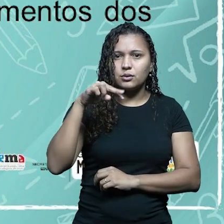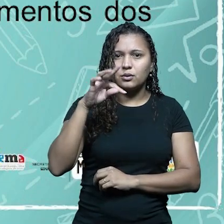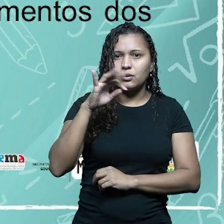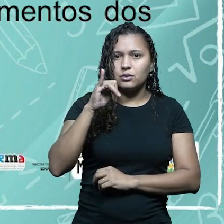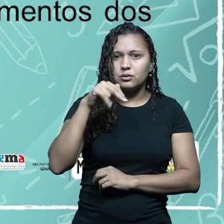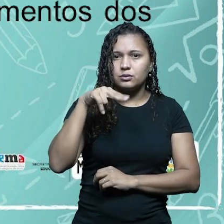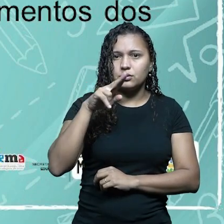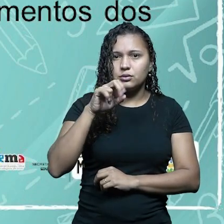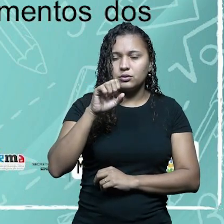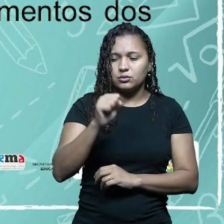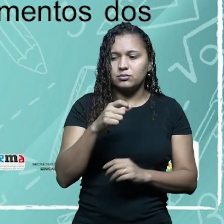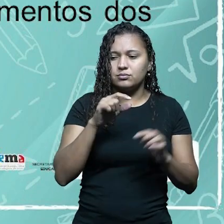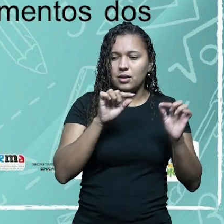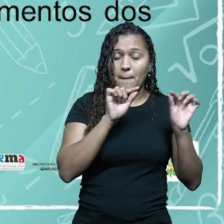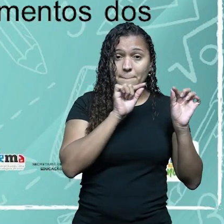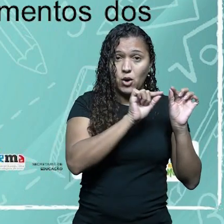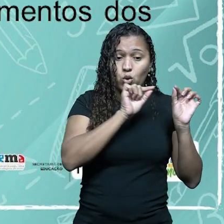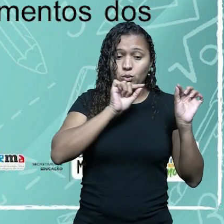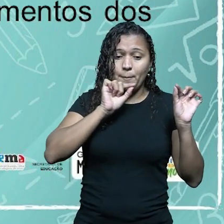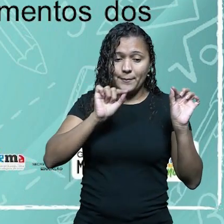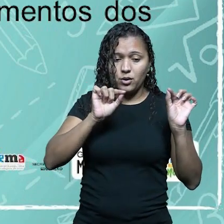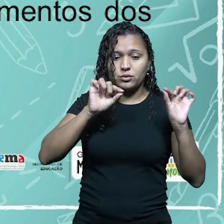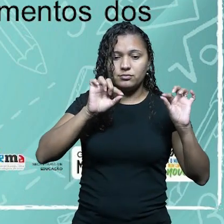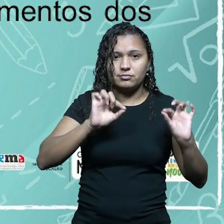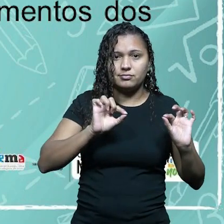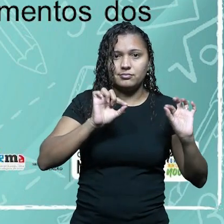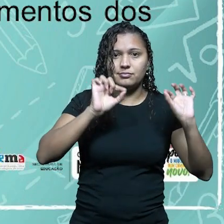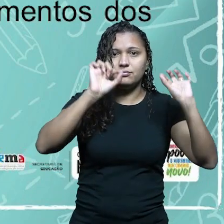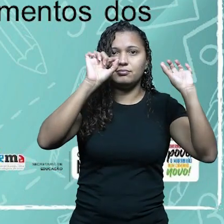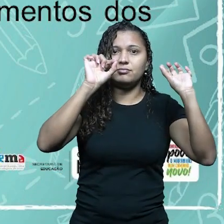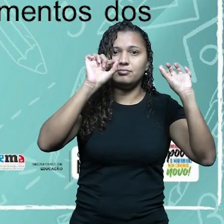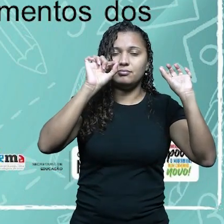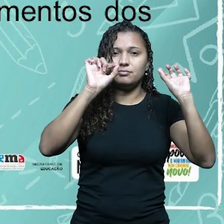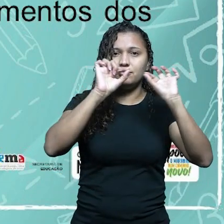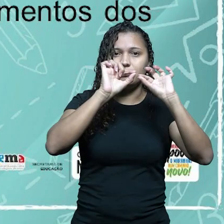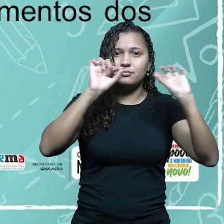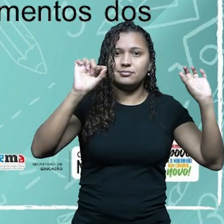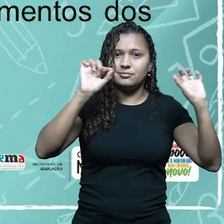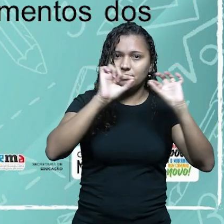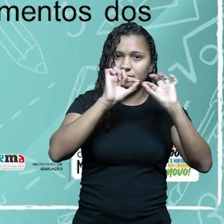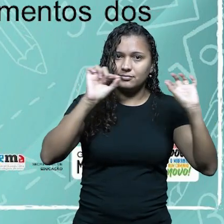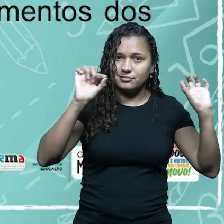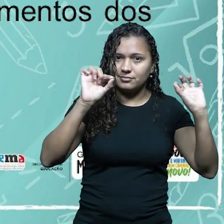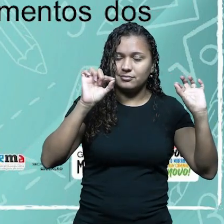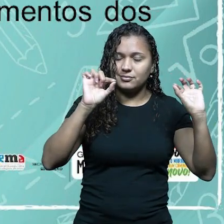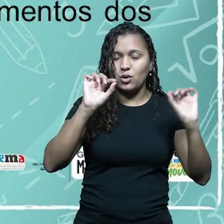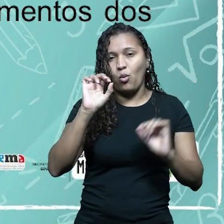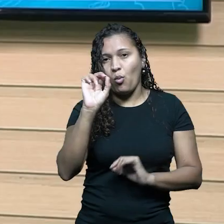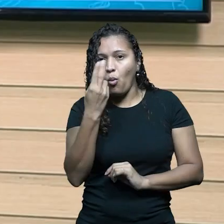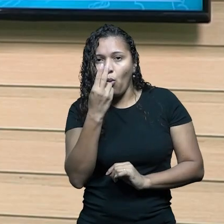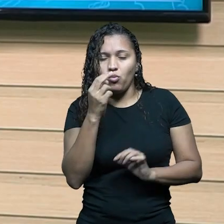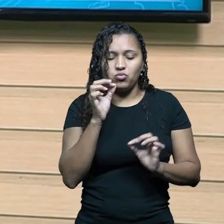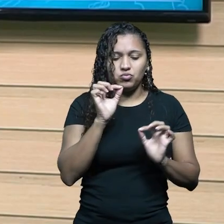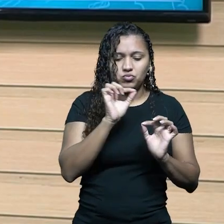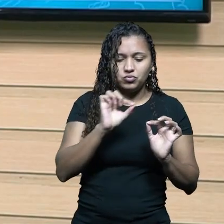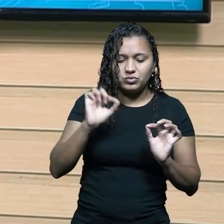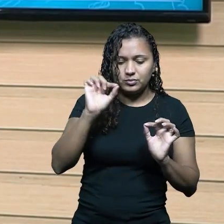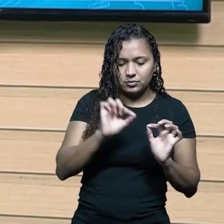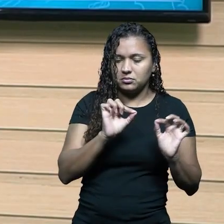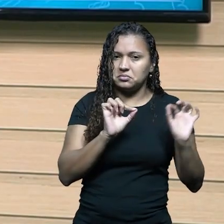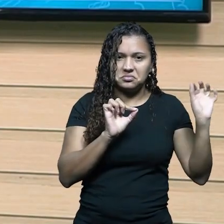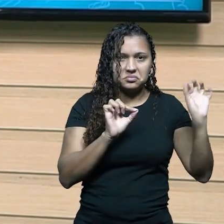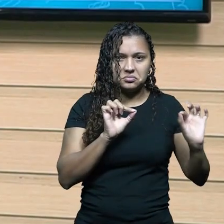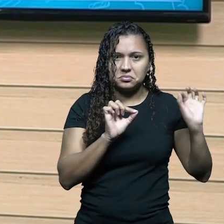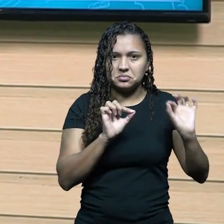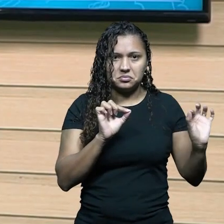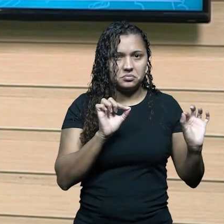automática, vértice por vértice. Em cada ponto que vai aparecer ali, entende-se por ponto os vértices, ou as marcações que